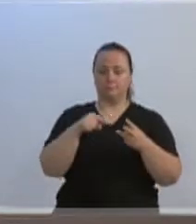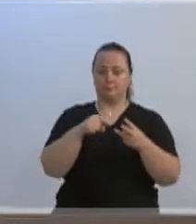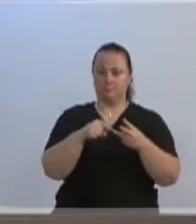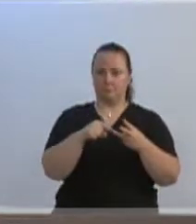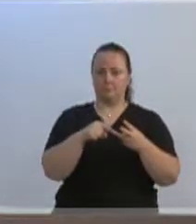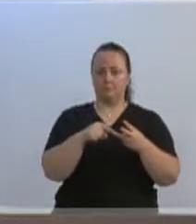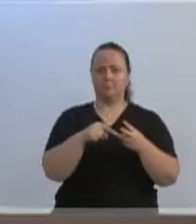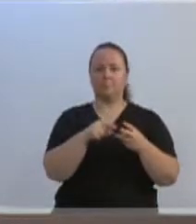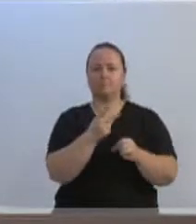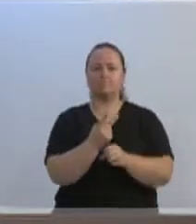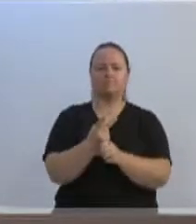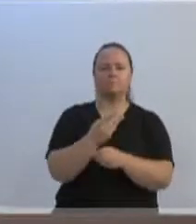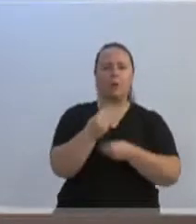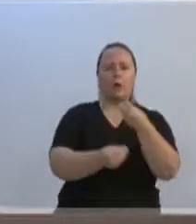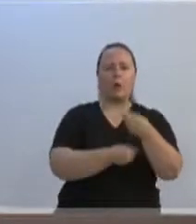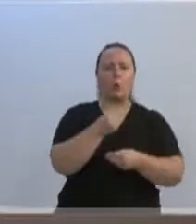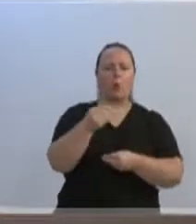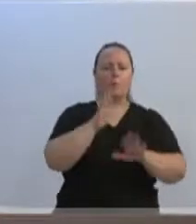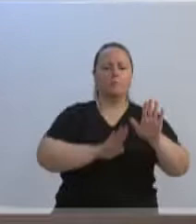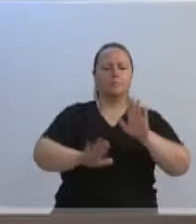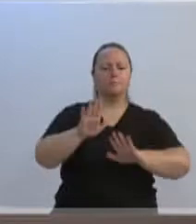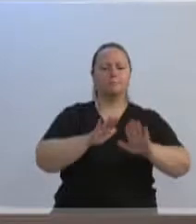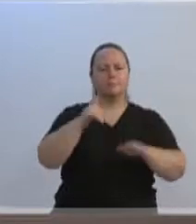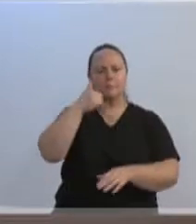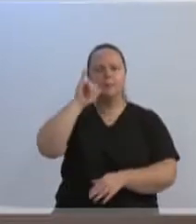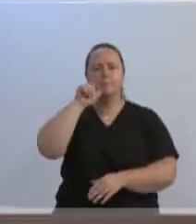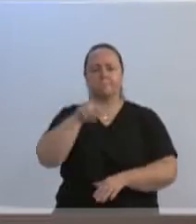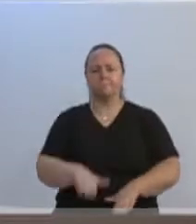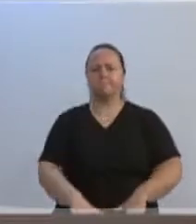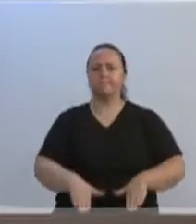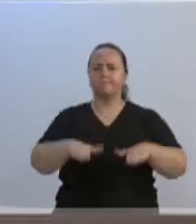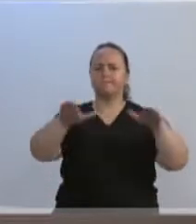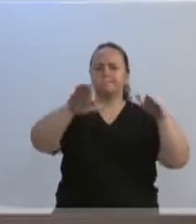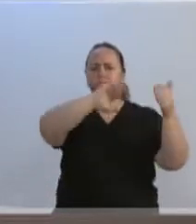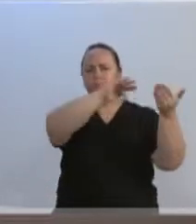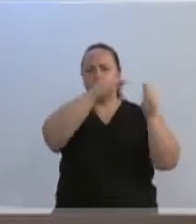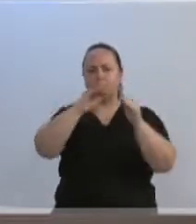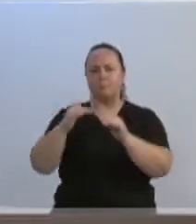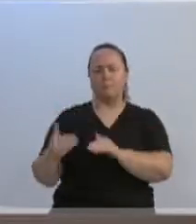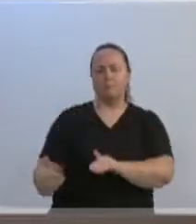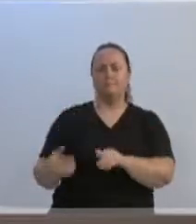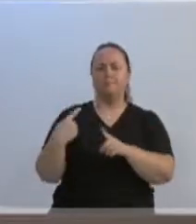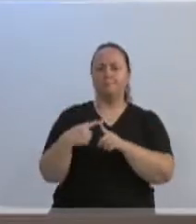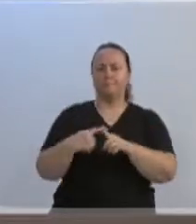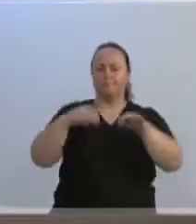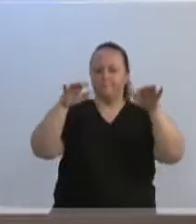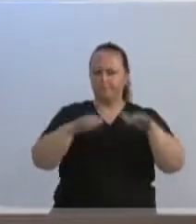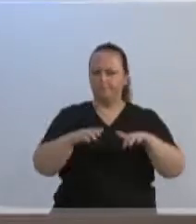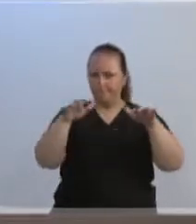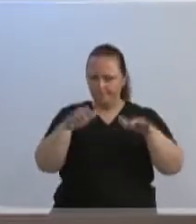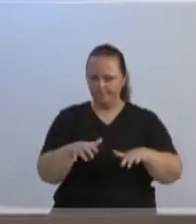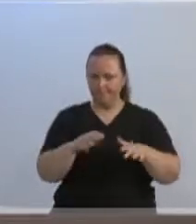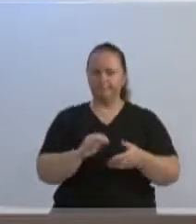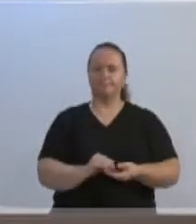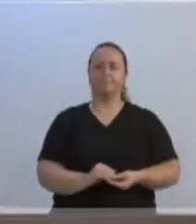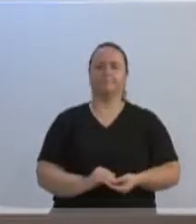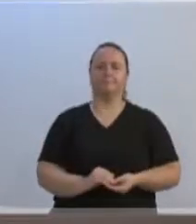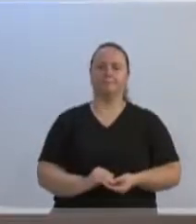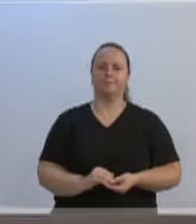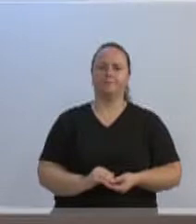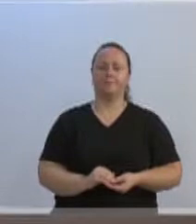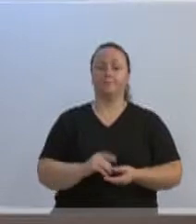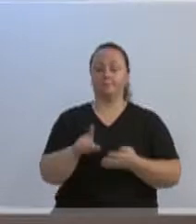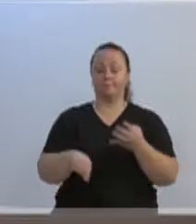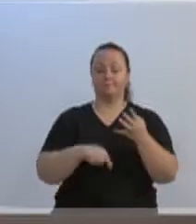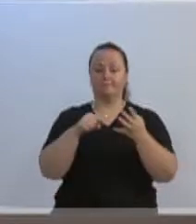políticas de prevenção de cheias e desastres naturais causados pela chuva 4 acompanhar